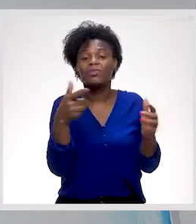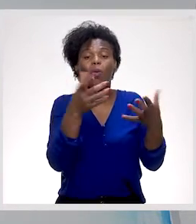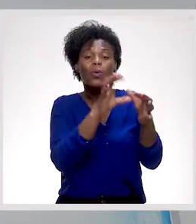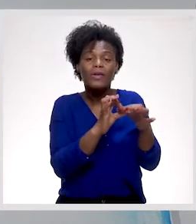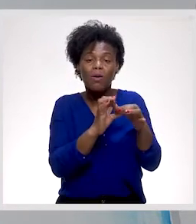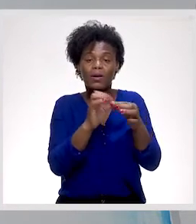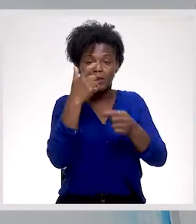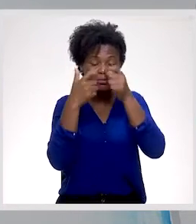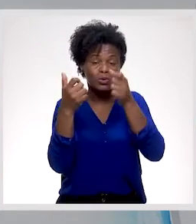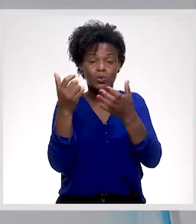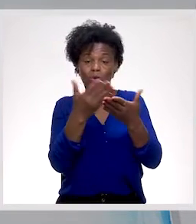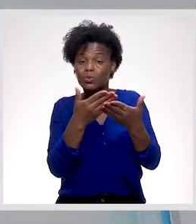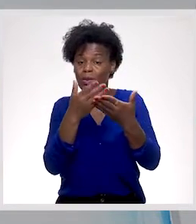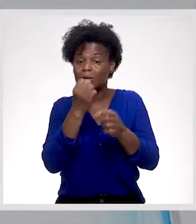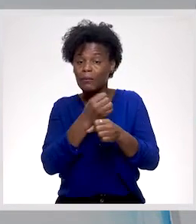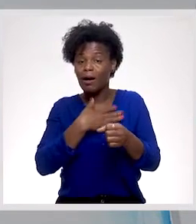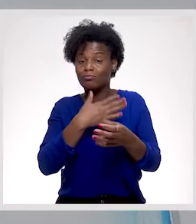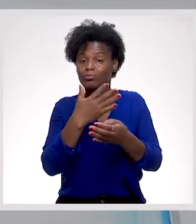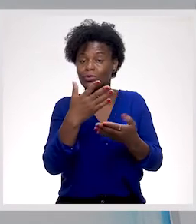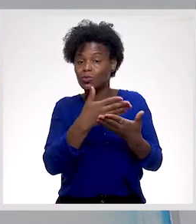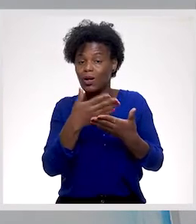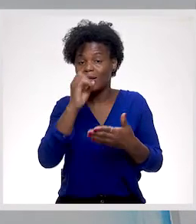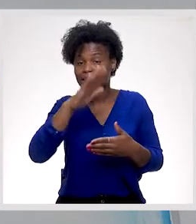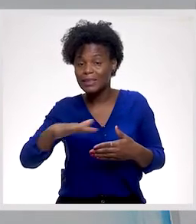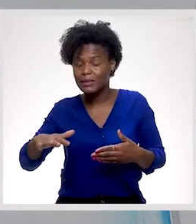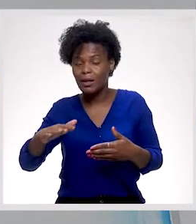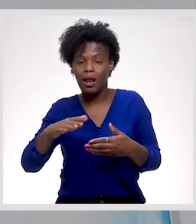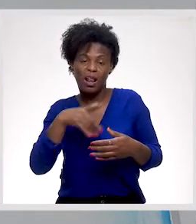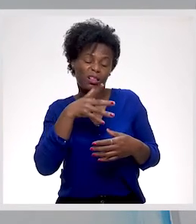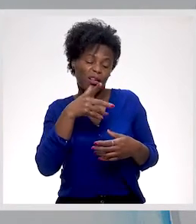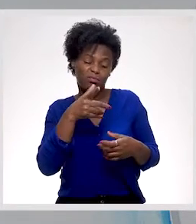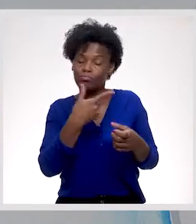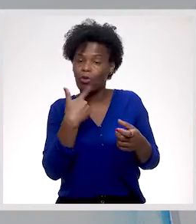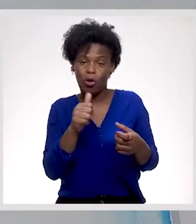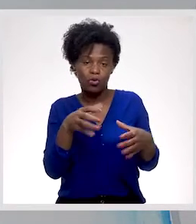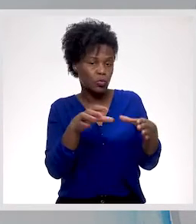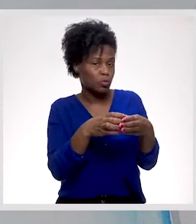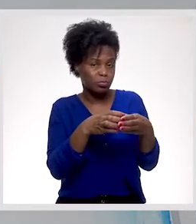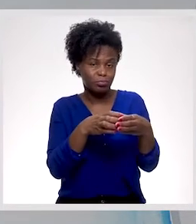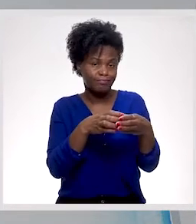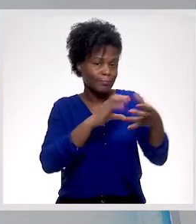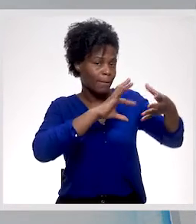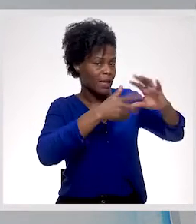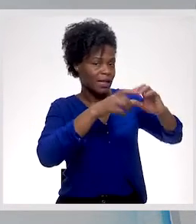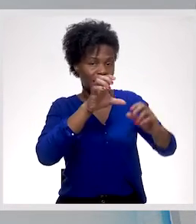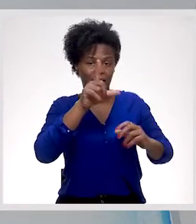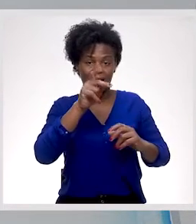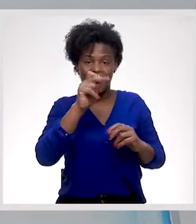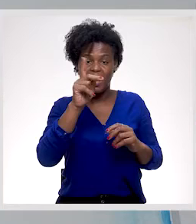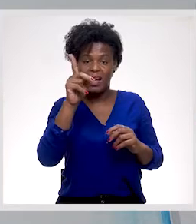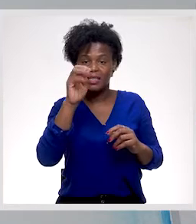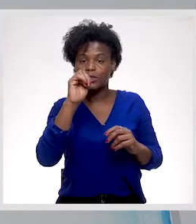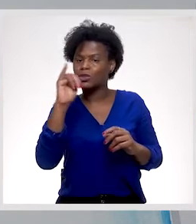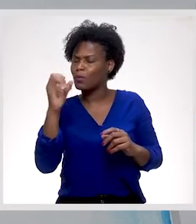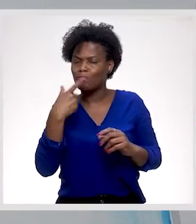pertencer ao grupo dos planetas clássicos. Agora, devem estar a perguntar, a